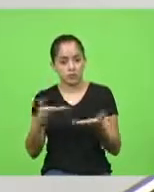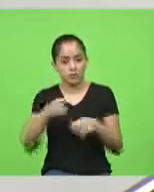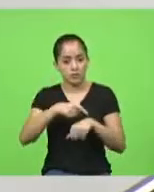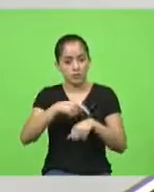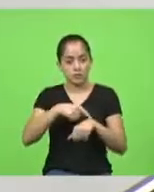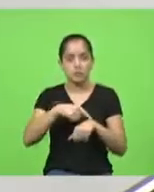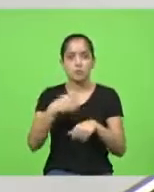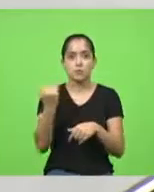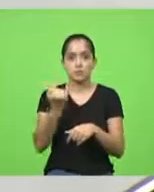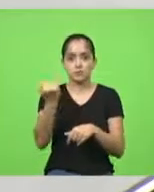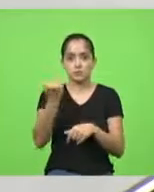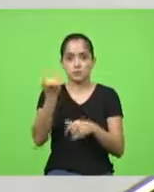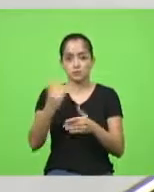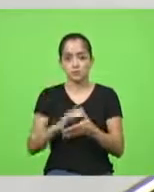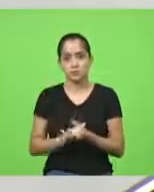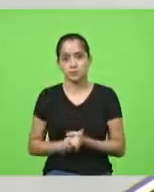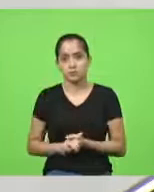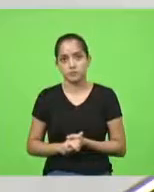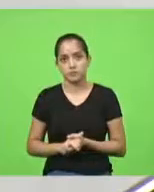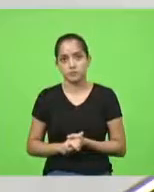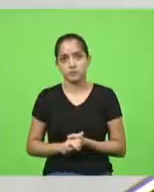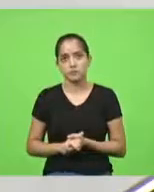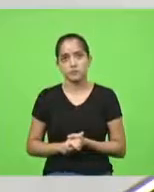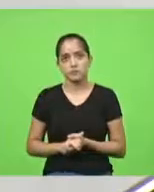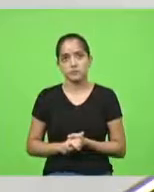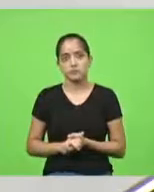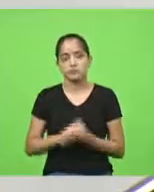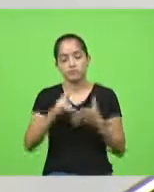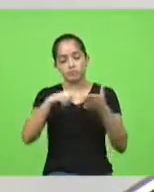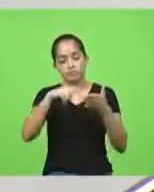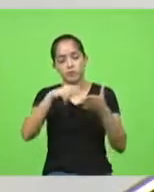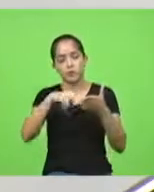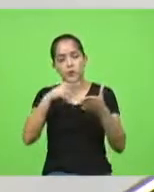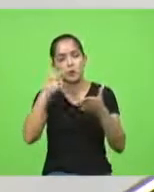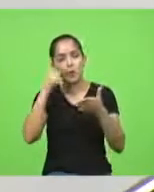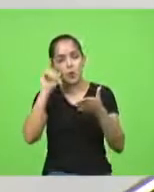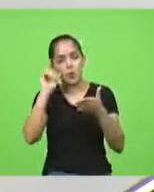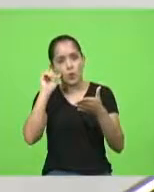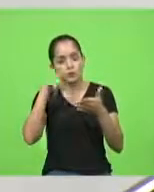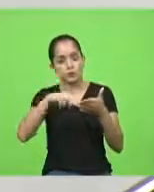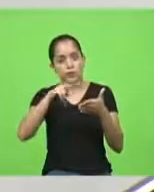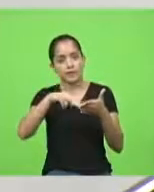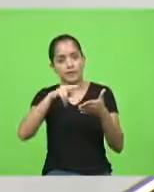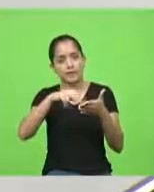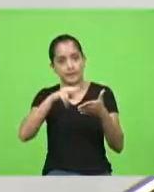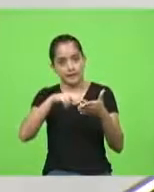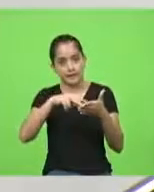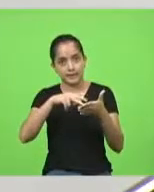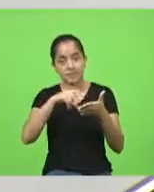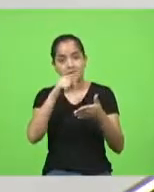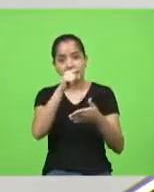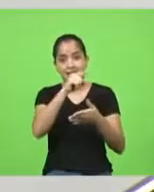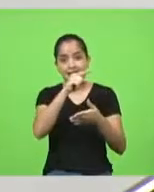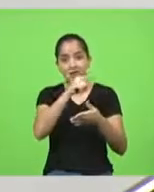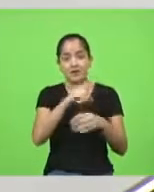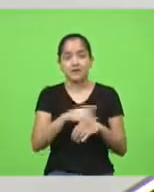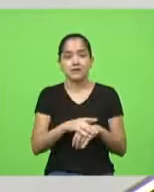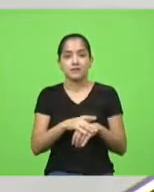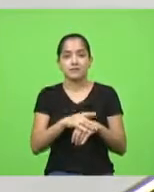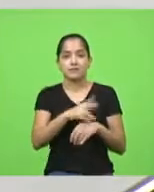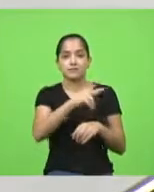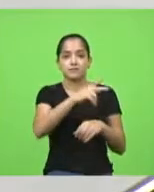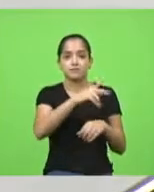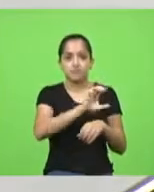Berlanda. Eu lia ontem, na Paraíba,